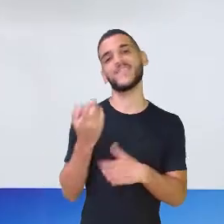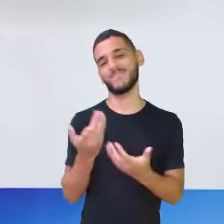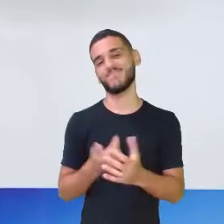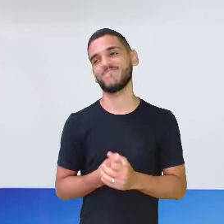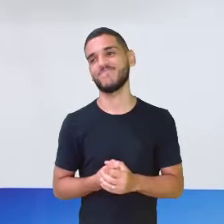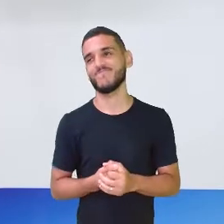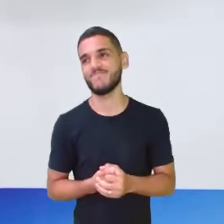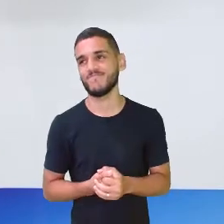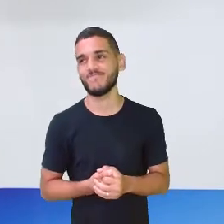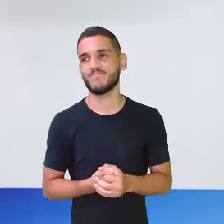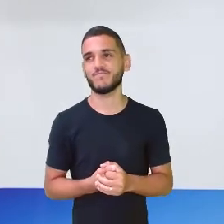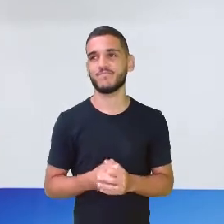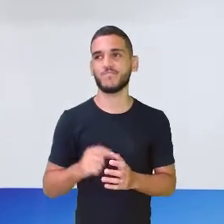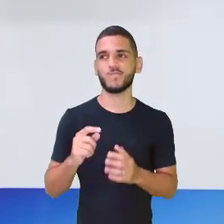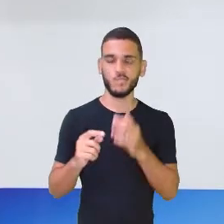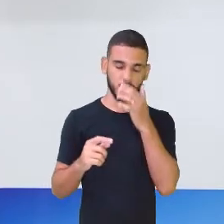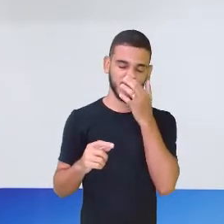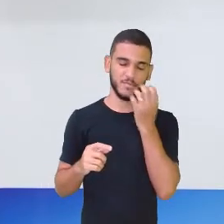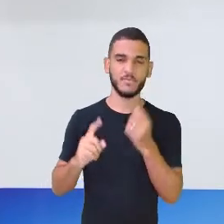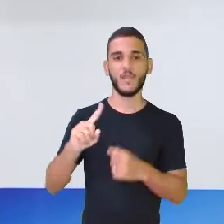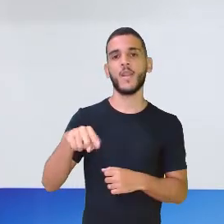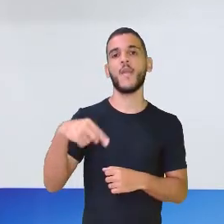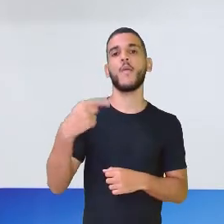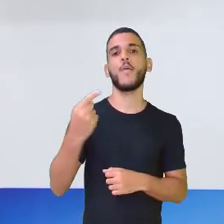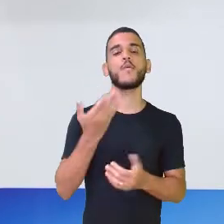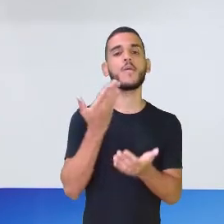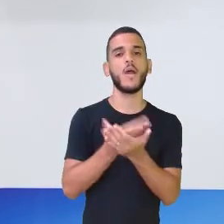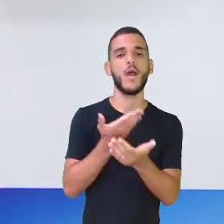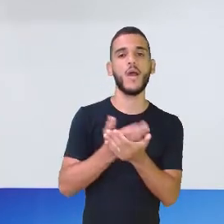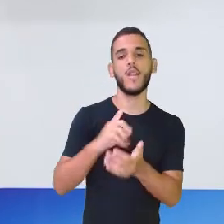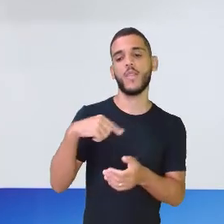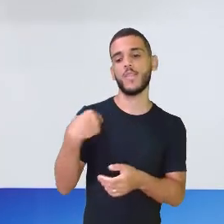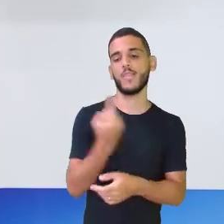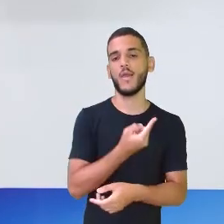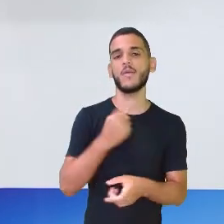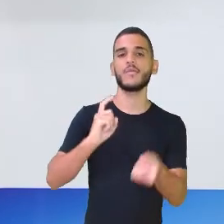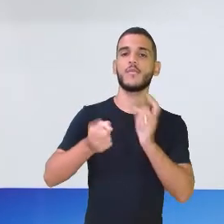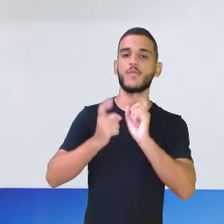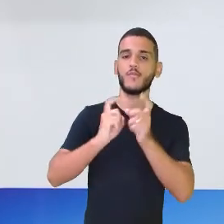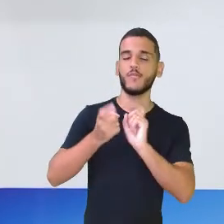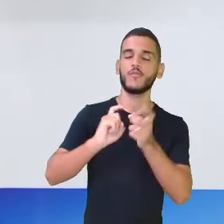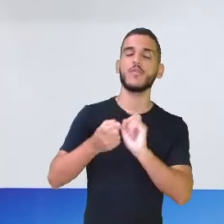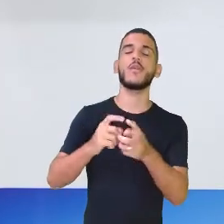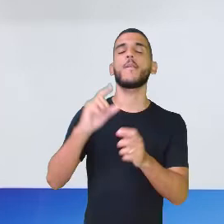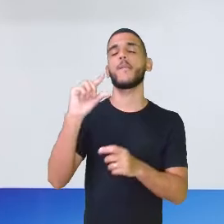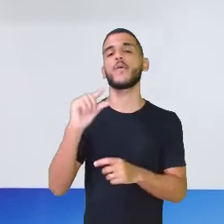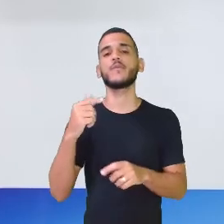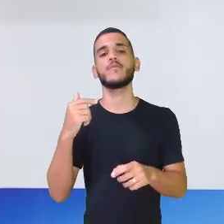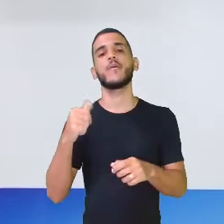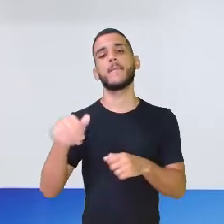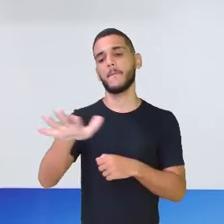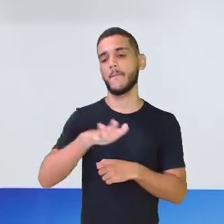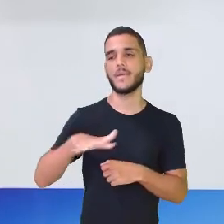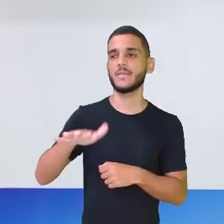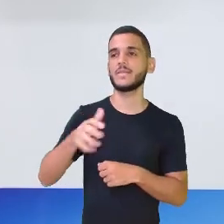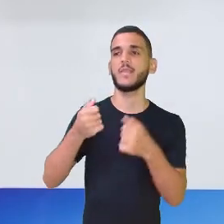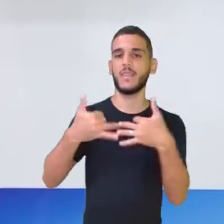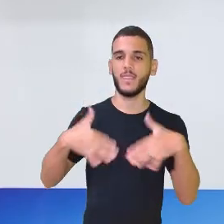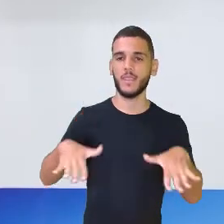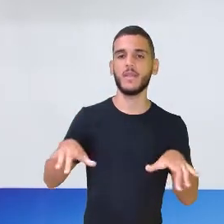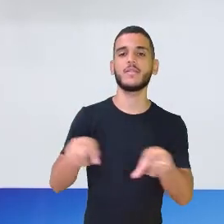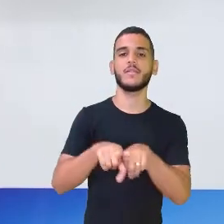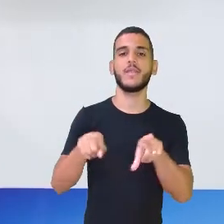verdade. Então, a próxima aula que a gente for falar sobre paisagens, a gente vai discutir um pouquinho mais sobre paisagens naturais e paisagens culturais.